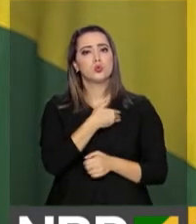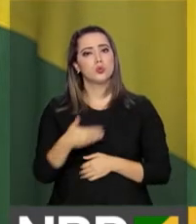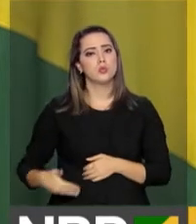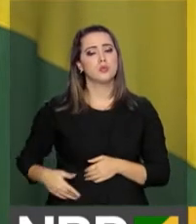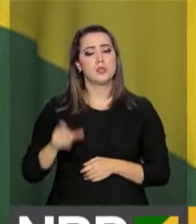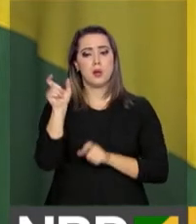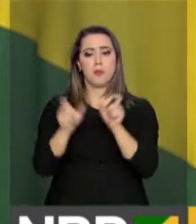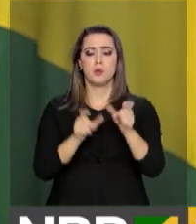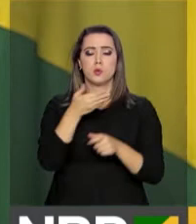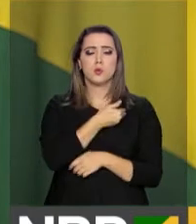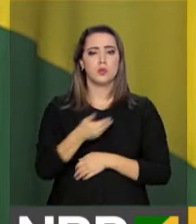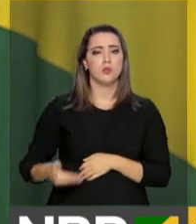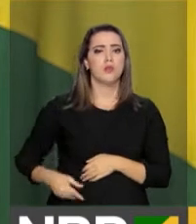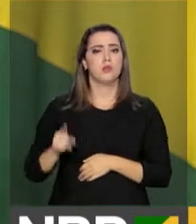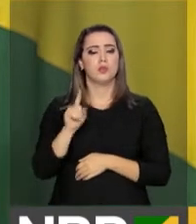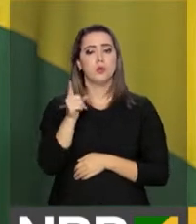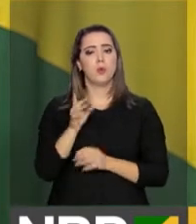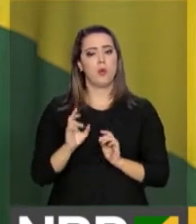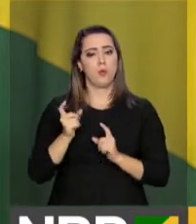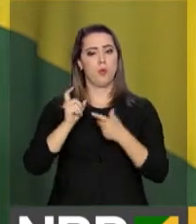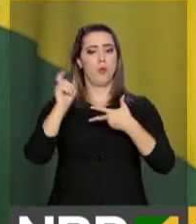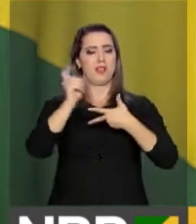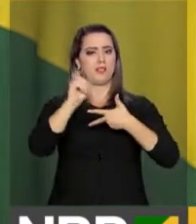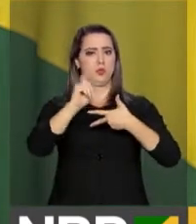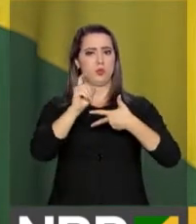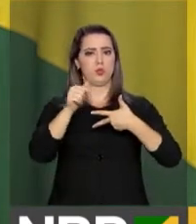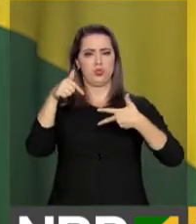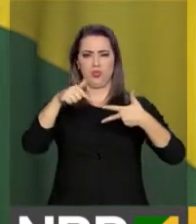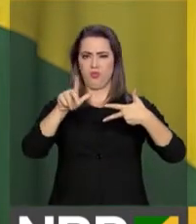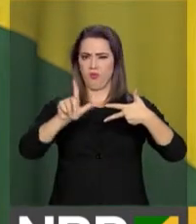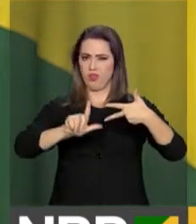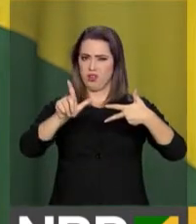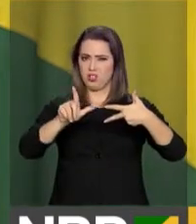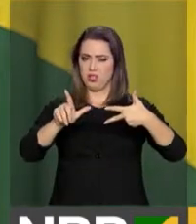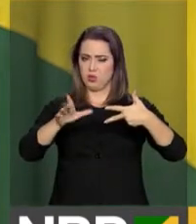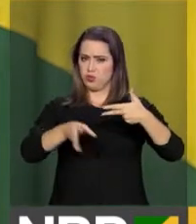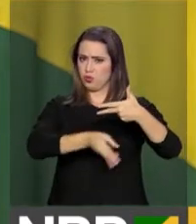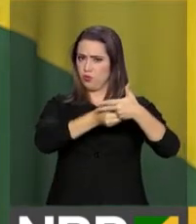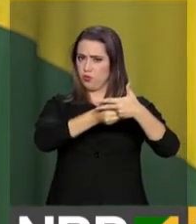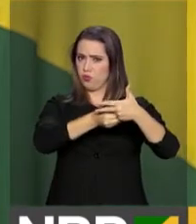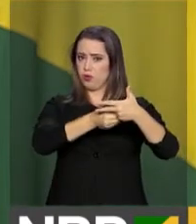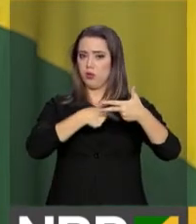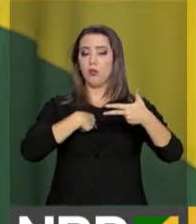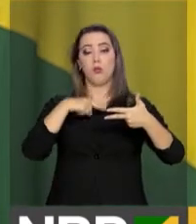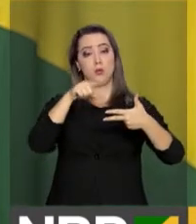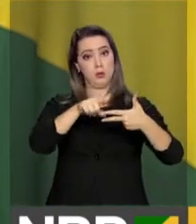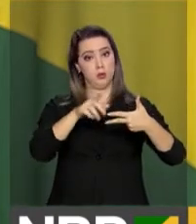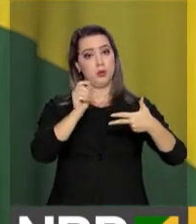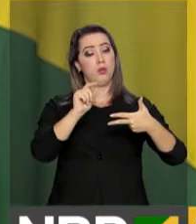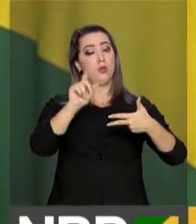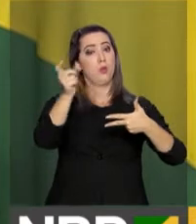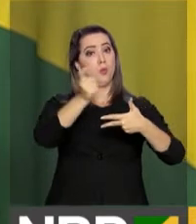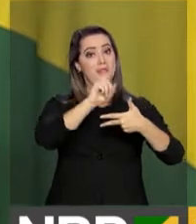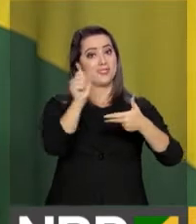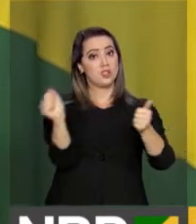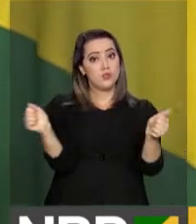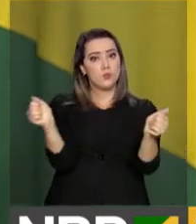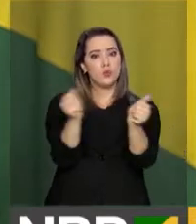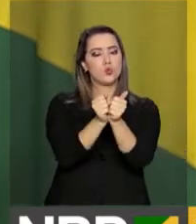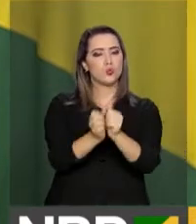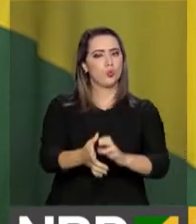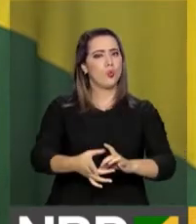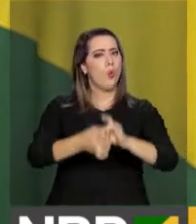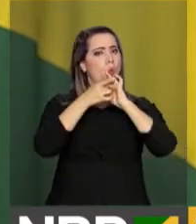não é o executivo tomando legislativo como seu apêndice quem governa é o executivo juntamente com o